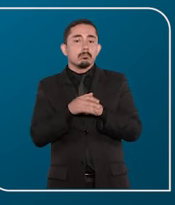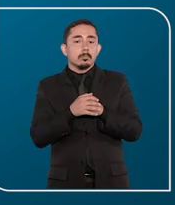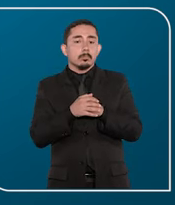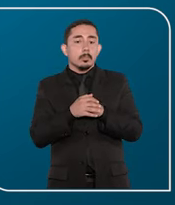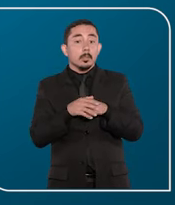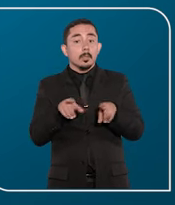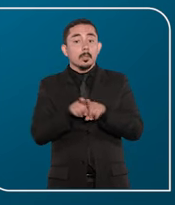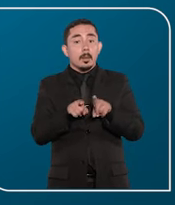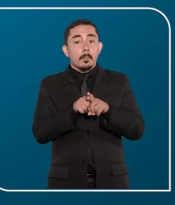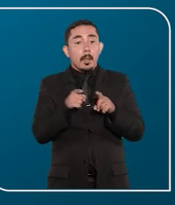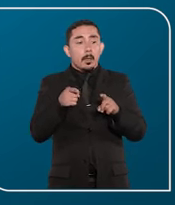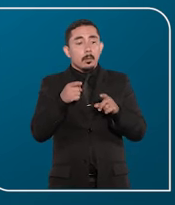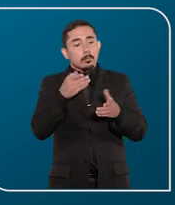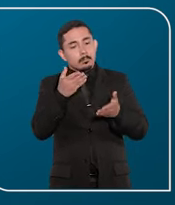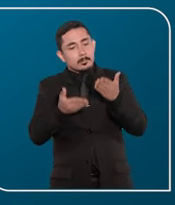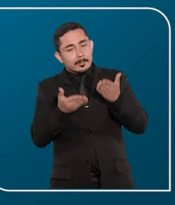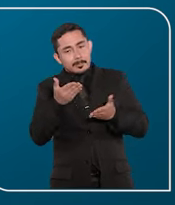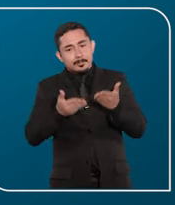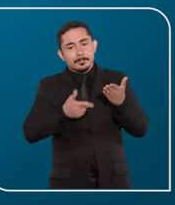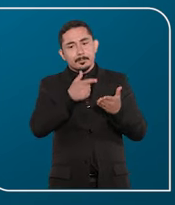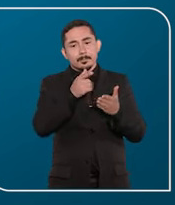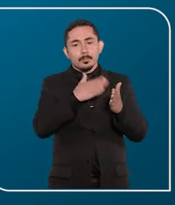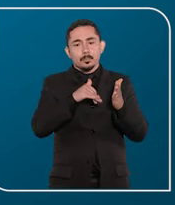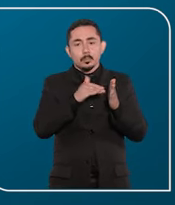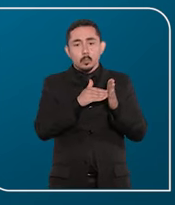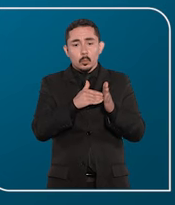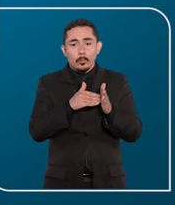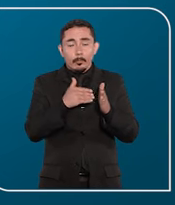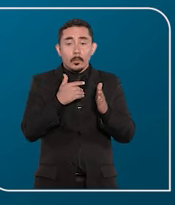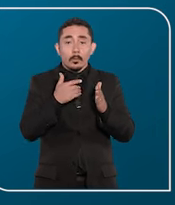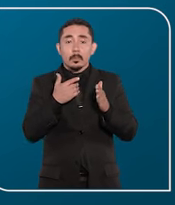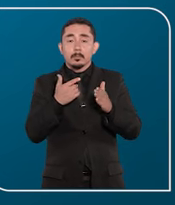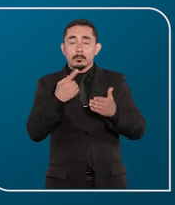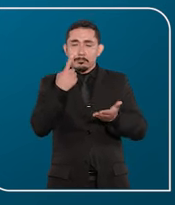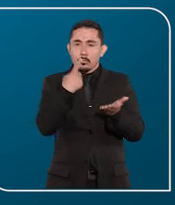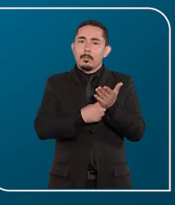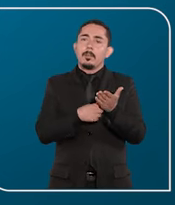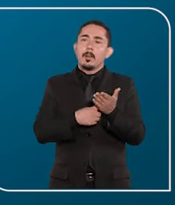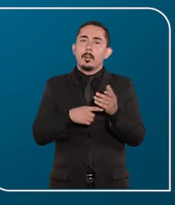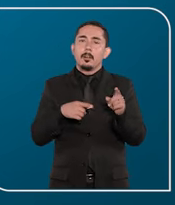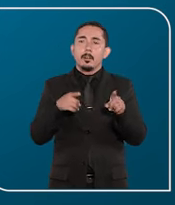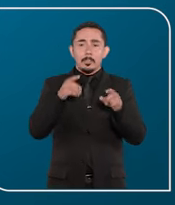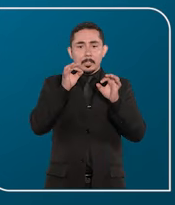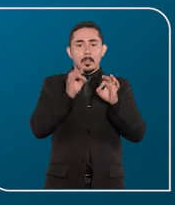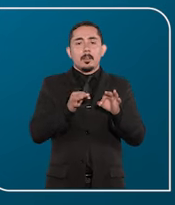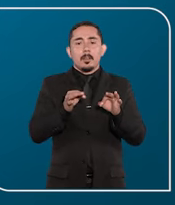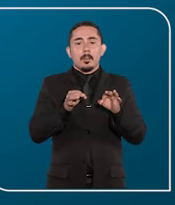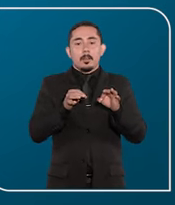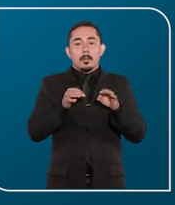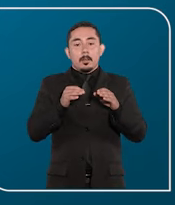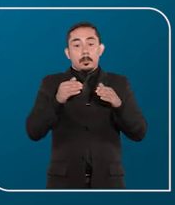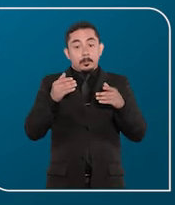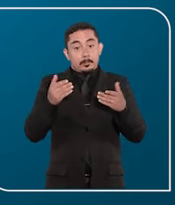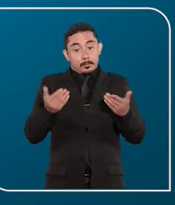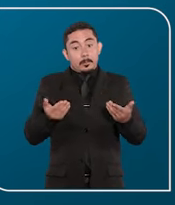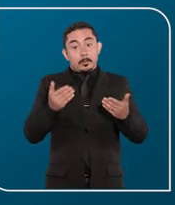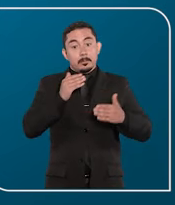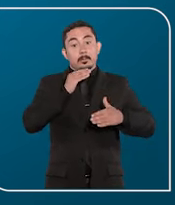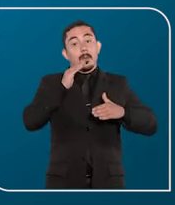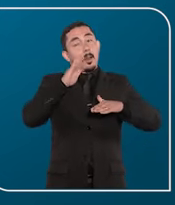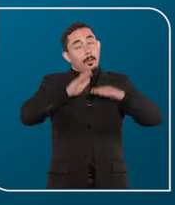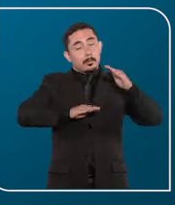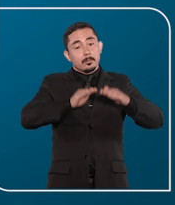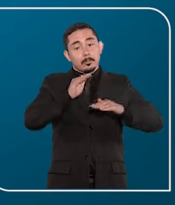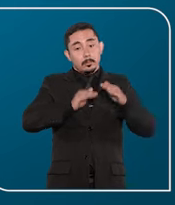mediar a composição, o acordo, o acerto, Tá? E aí, muitas vezes, o